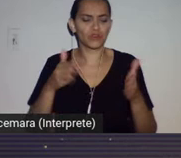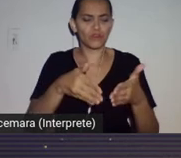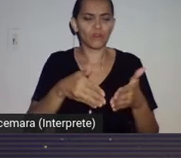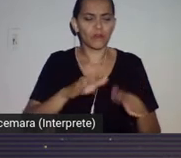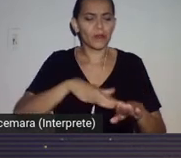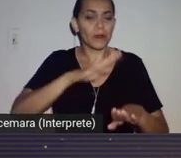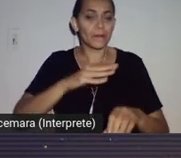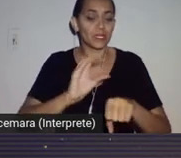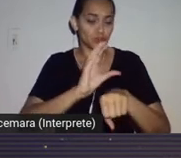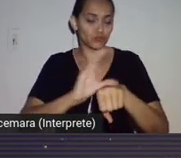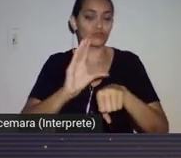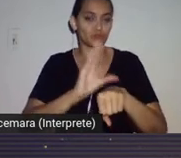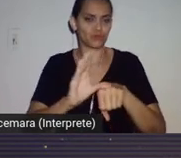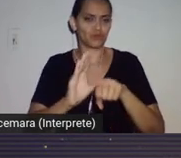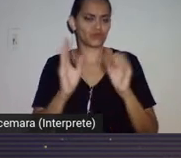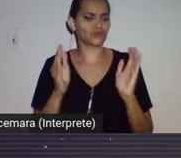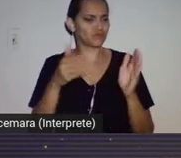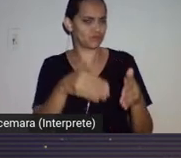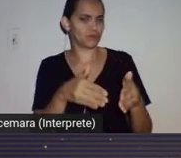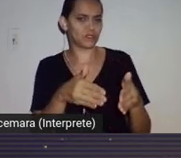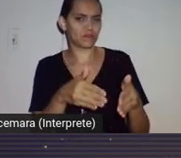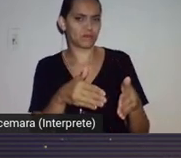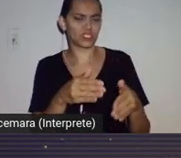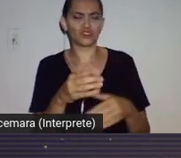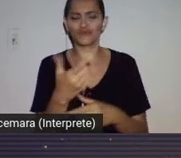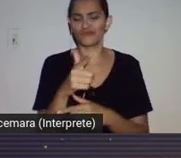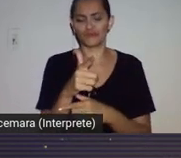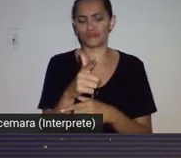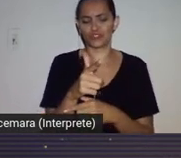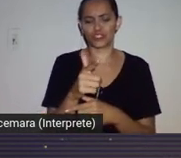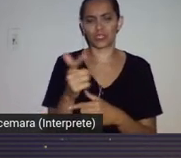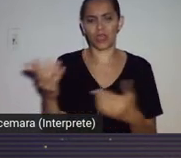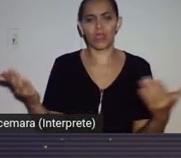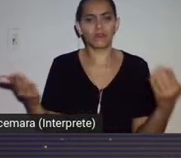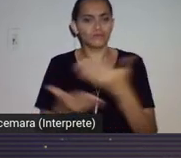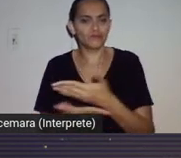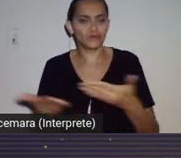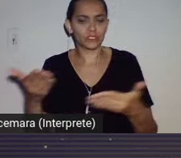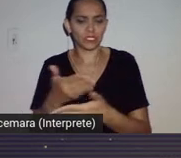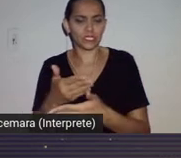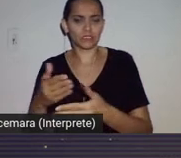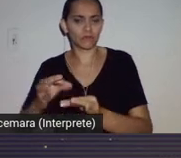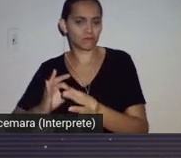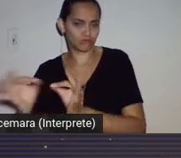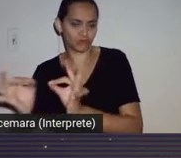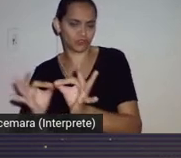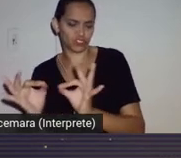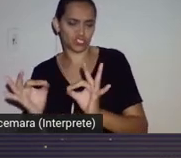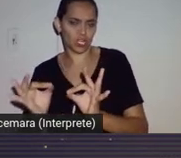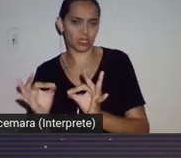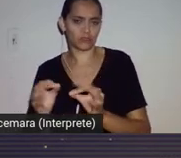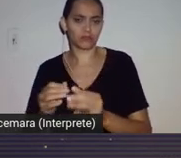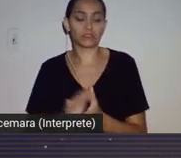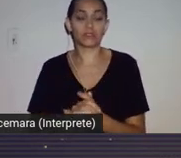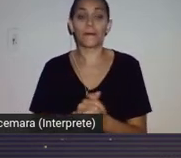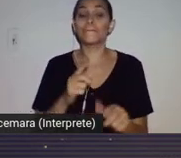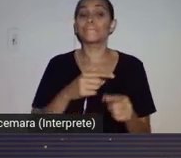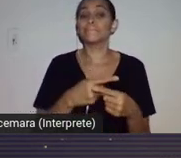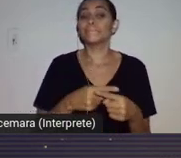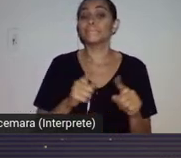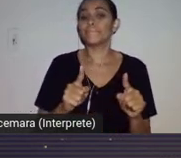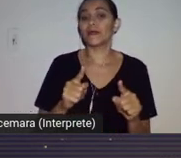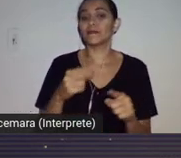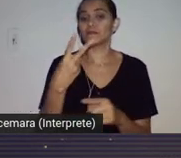si, então não me envolvi com projetos, mas aí em 2015 eu tive minha primeira oportunidade de